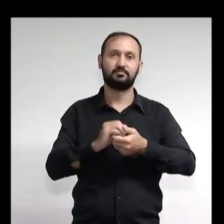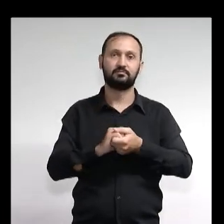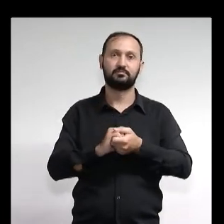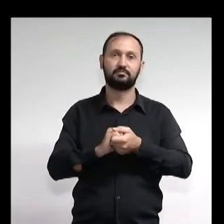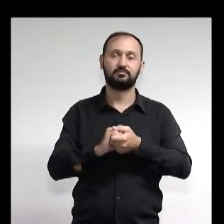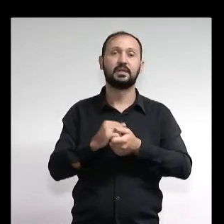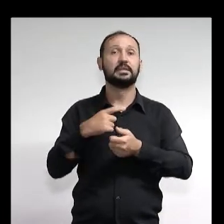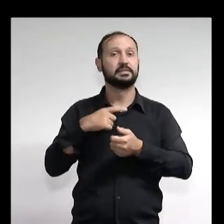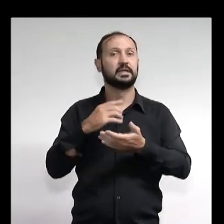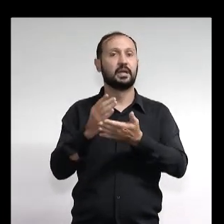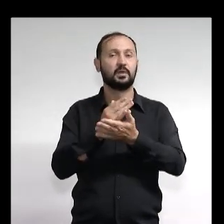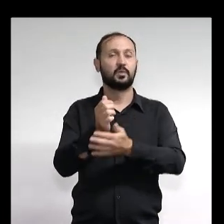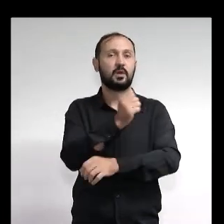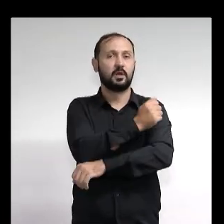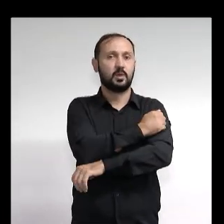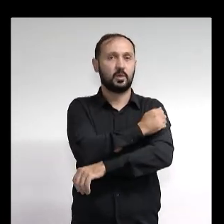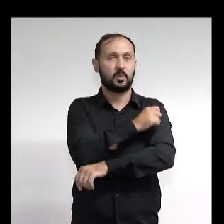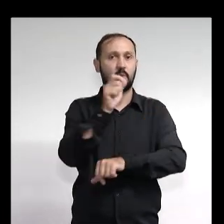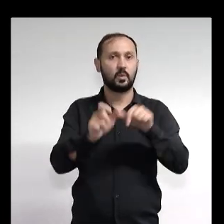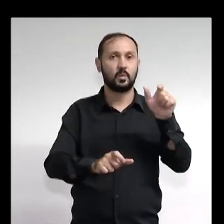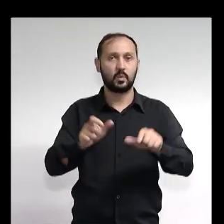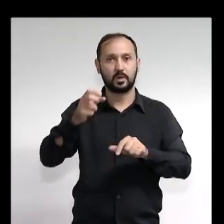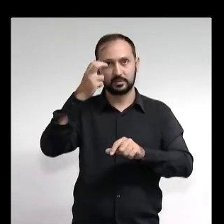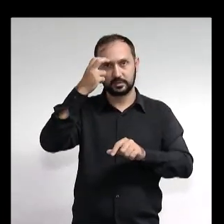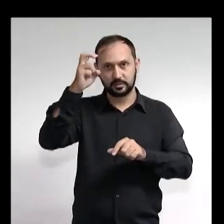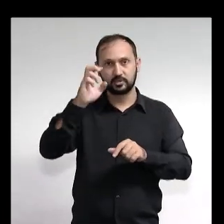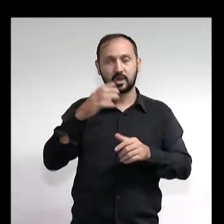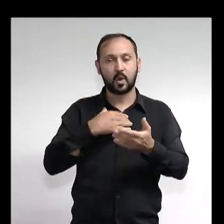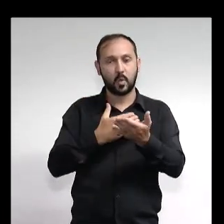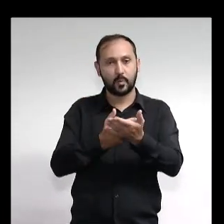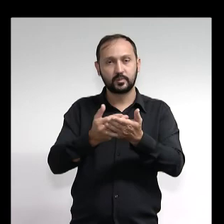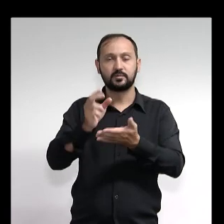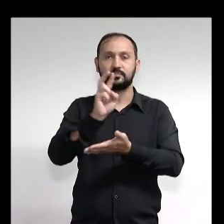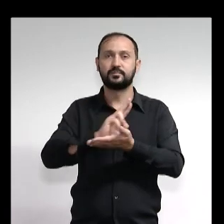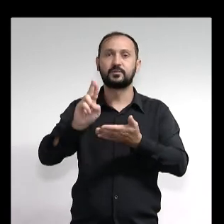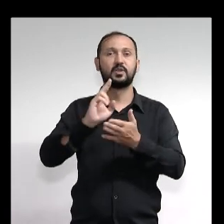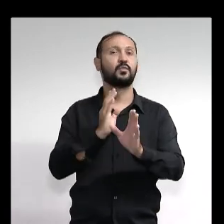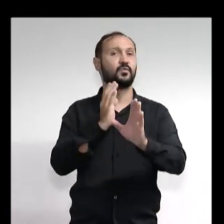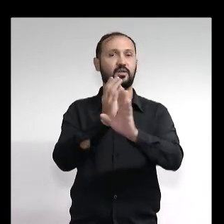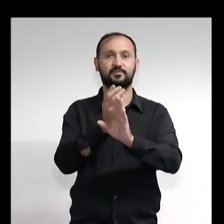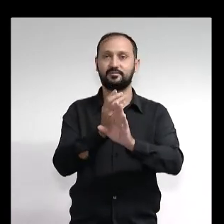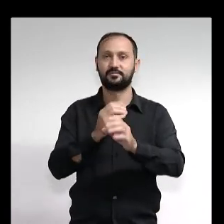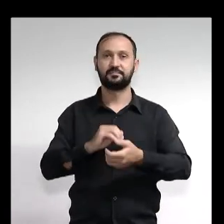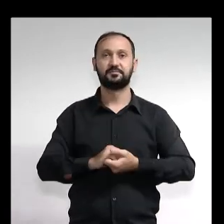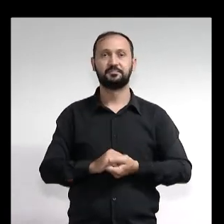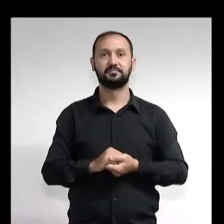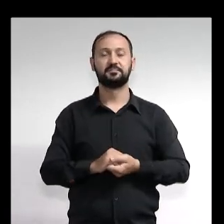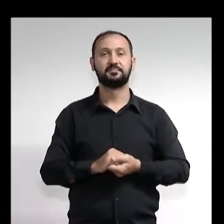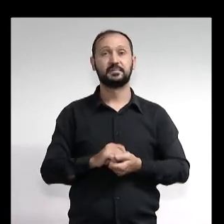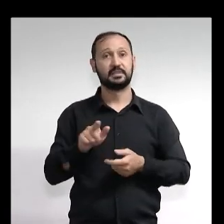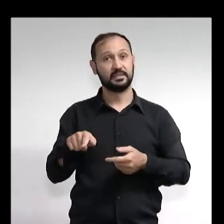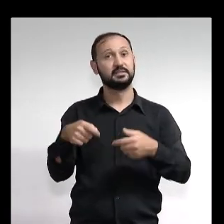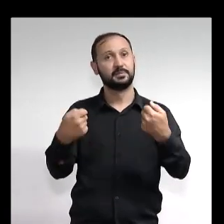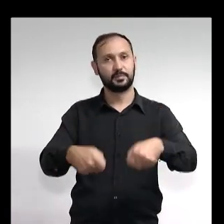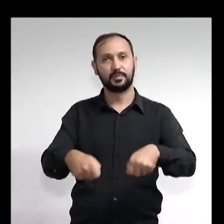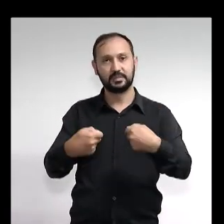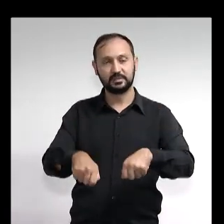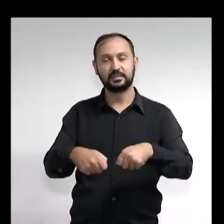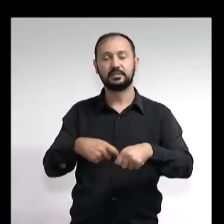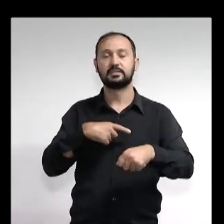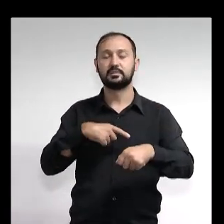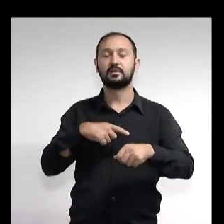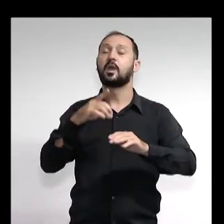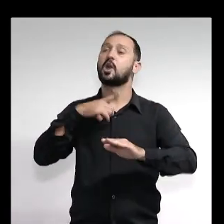de atendimento. E nós temos estudantes, pessoas com altas habilidades na universidade que ainda nem foram identificados. E